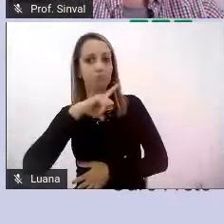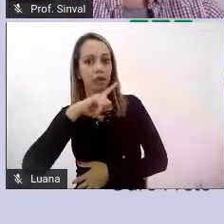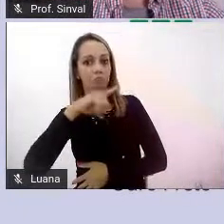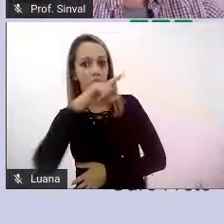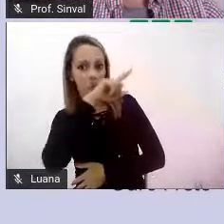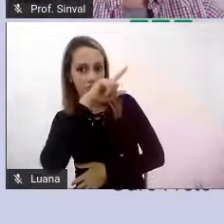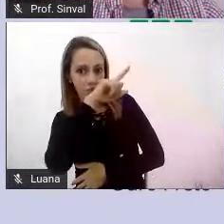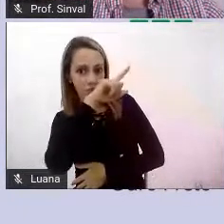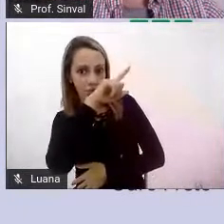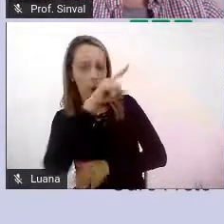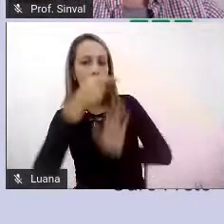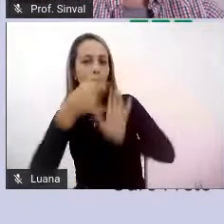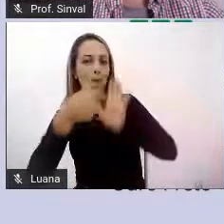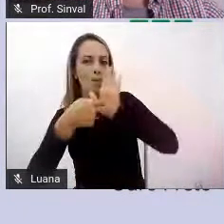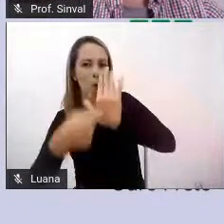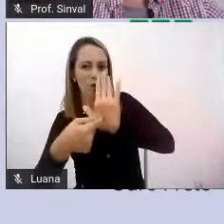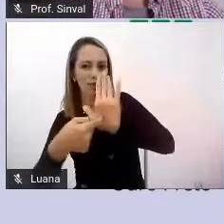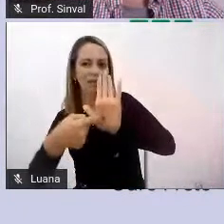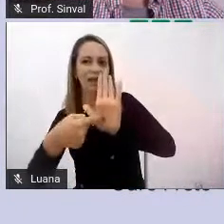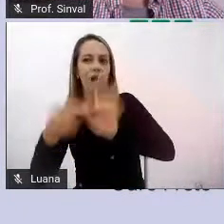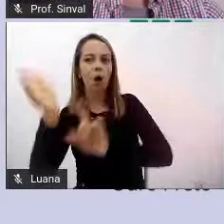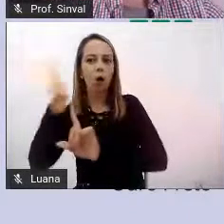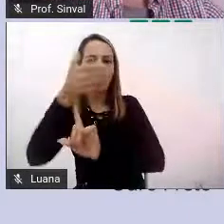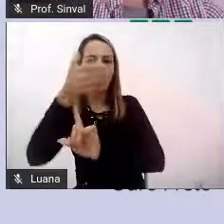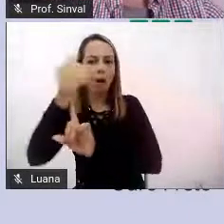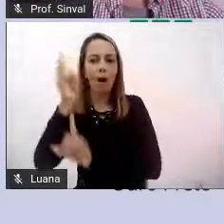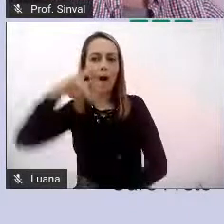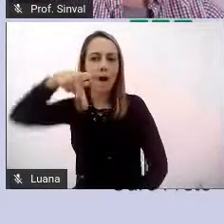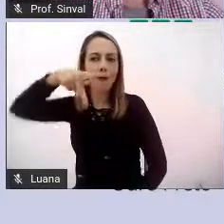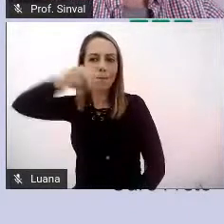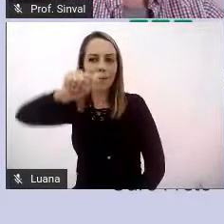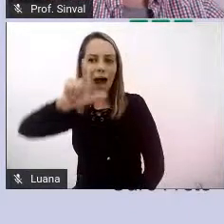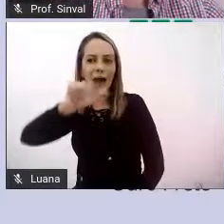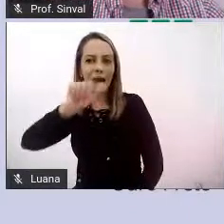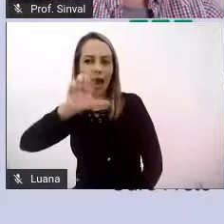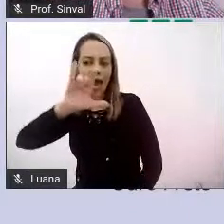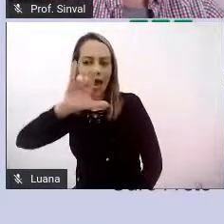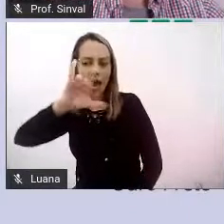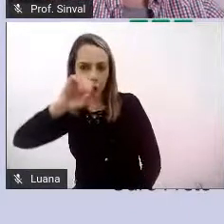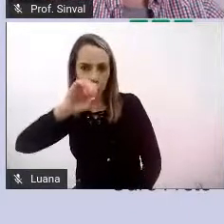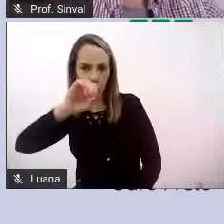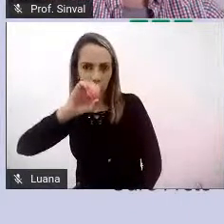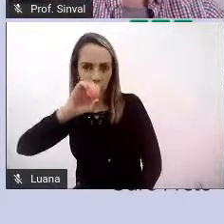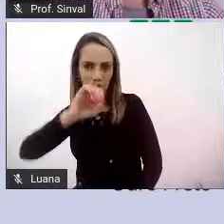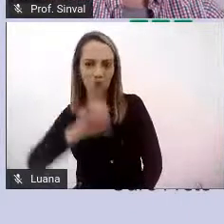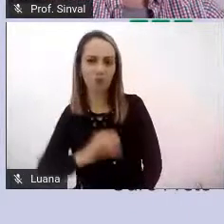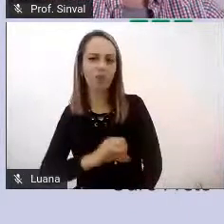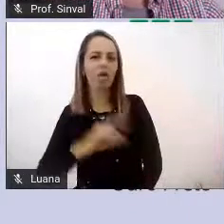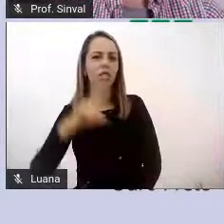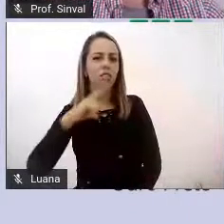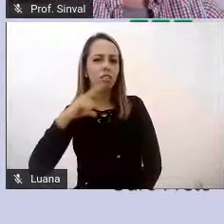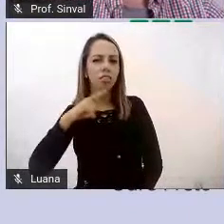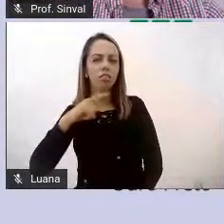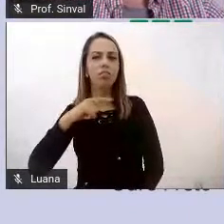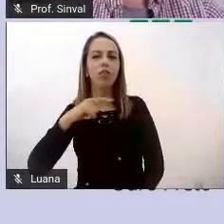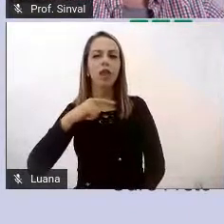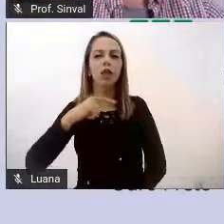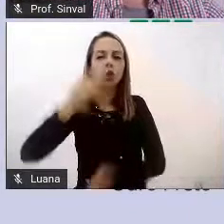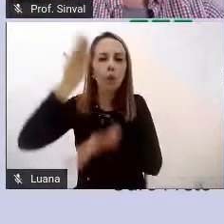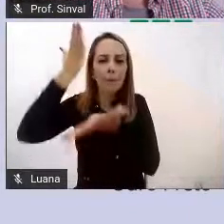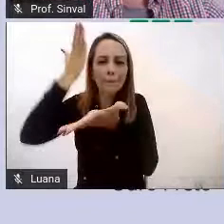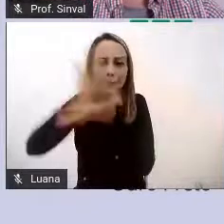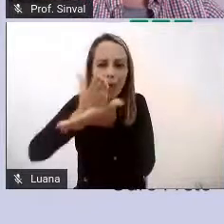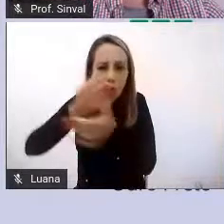Eu não tenho como mostrar para vocês, não sei se a Lua consegue ver, mas aonde, bem no meio da imagem, tem uma